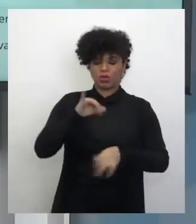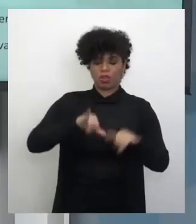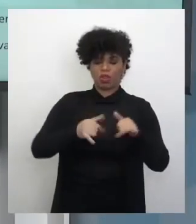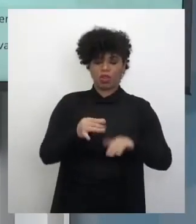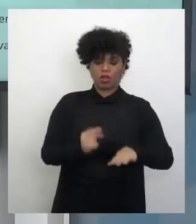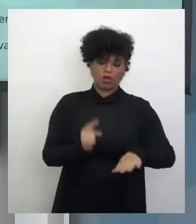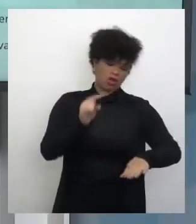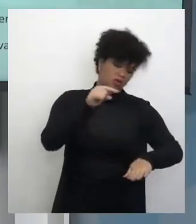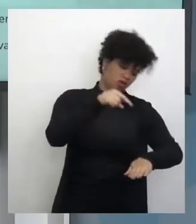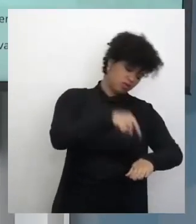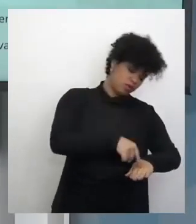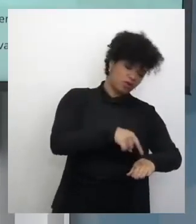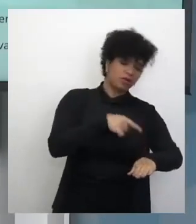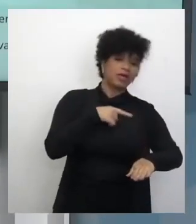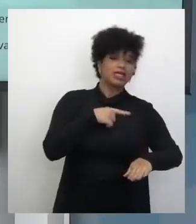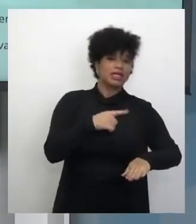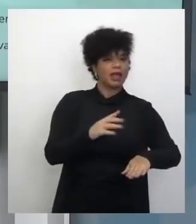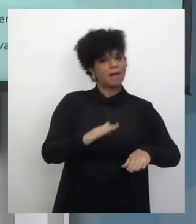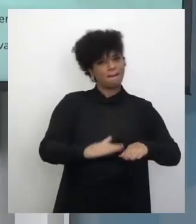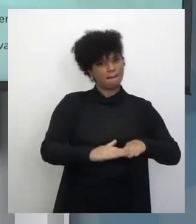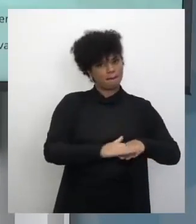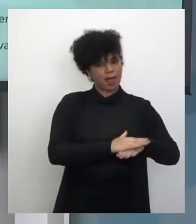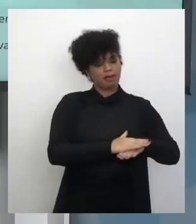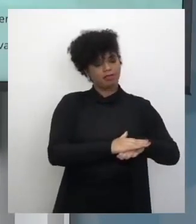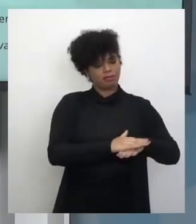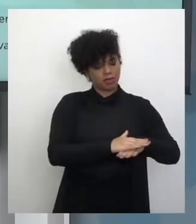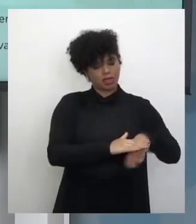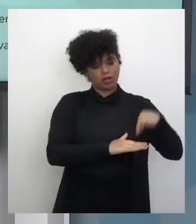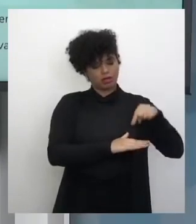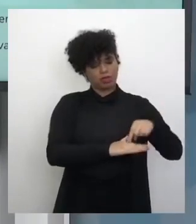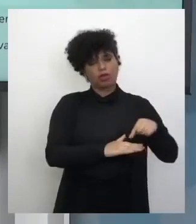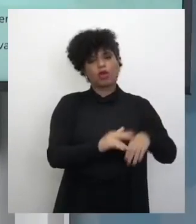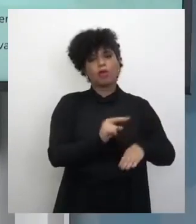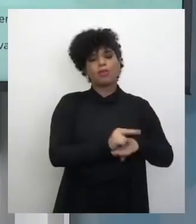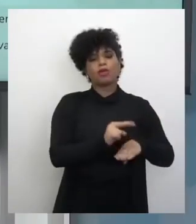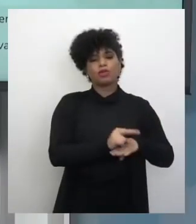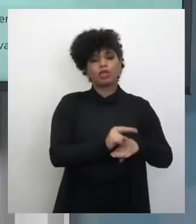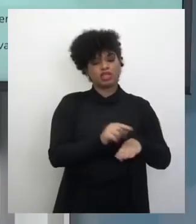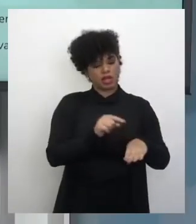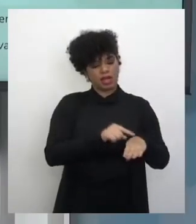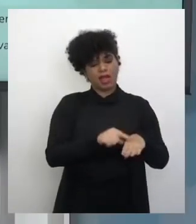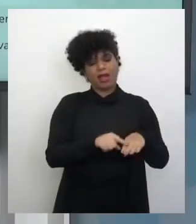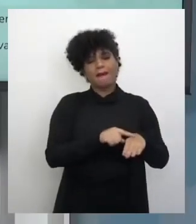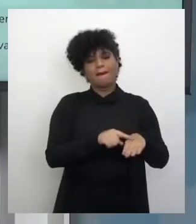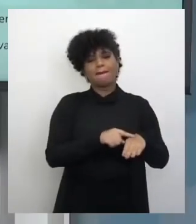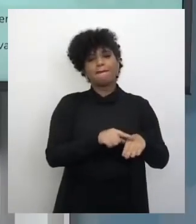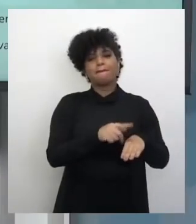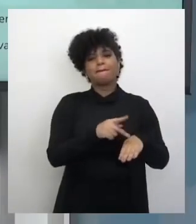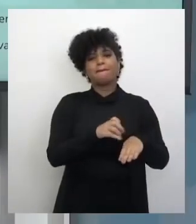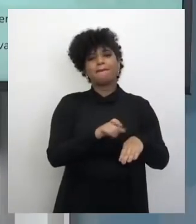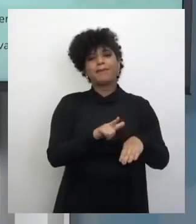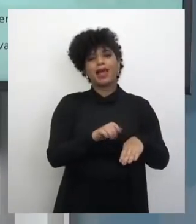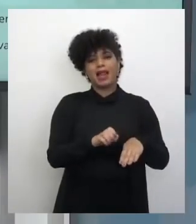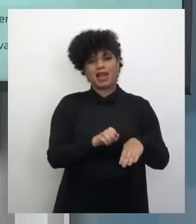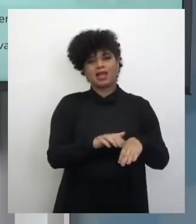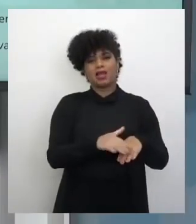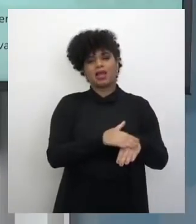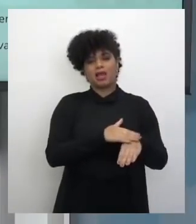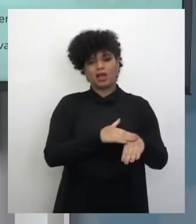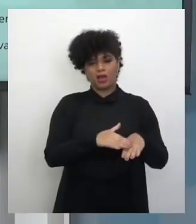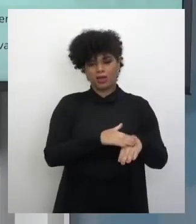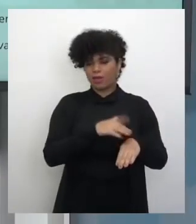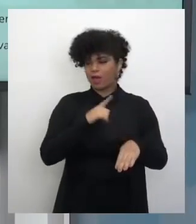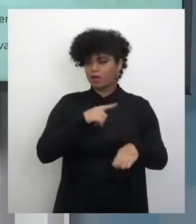protege. Então, todos essas regras são para proteger a pele de uma possível um ácido ou